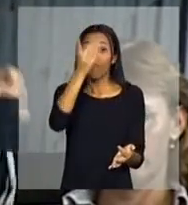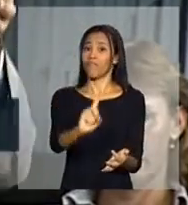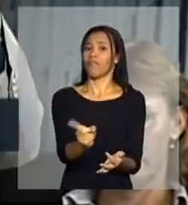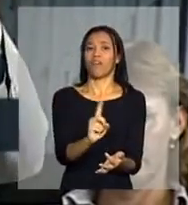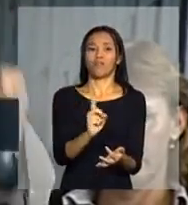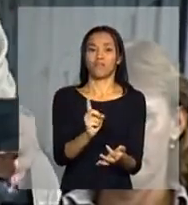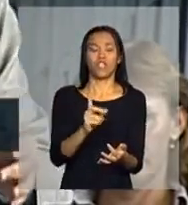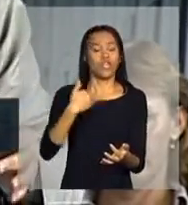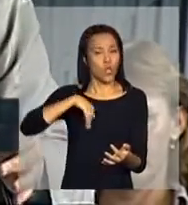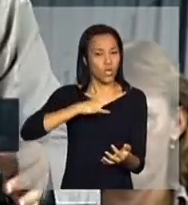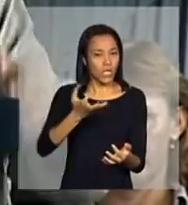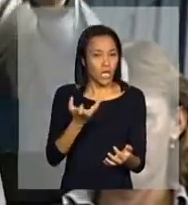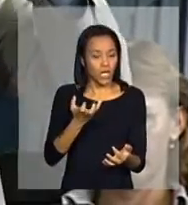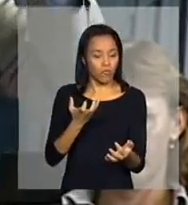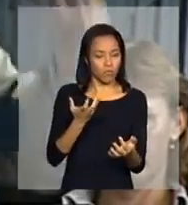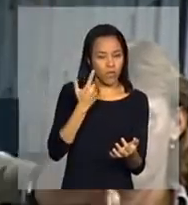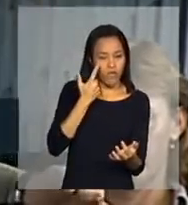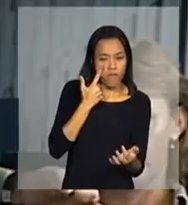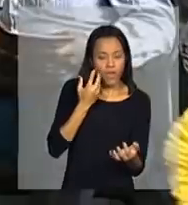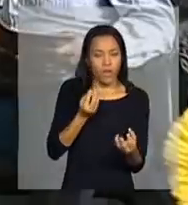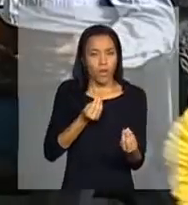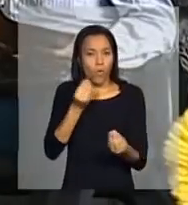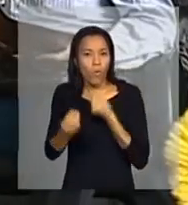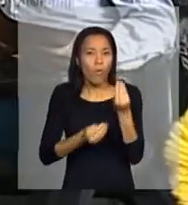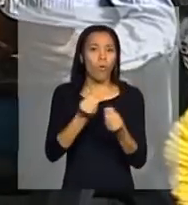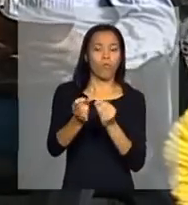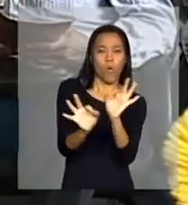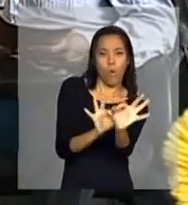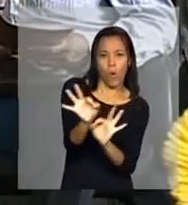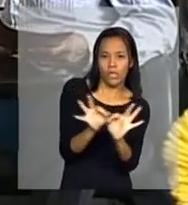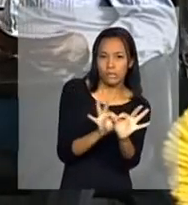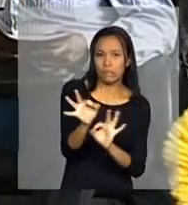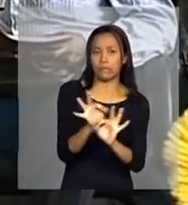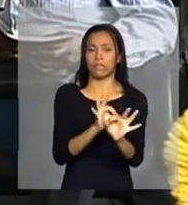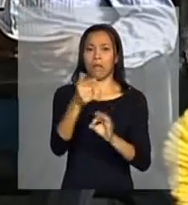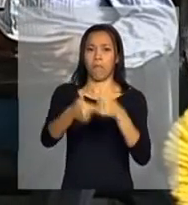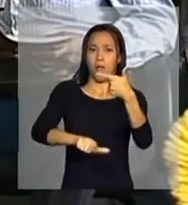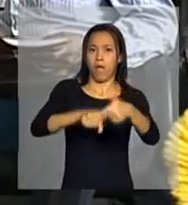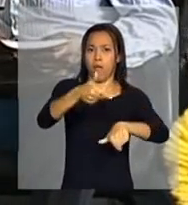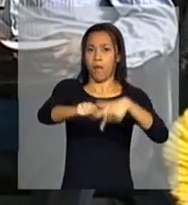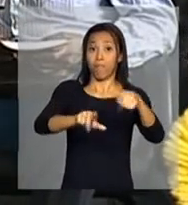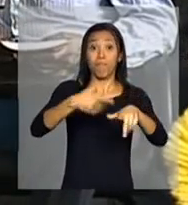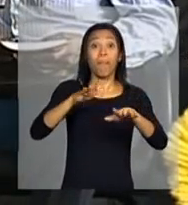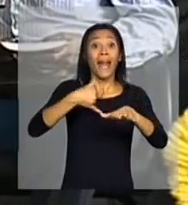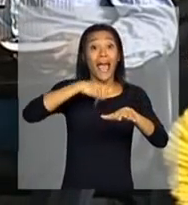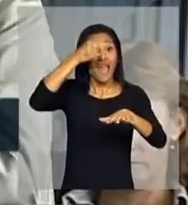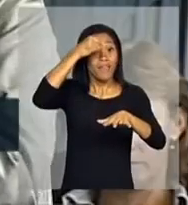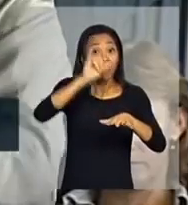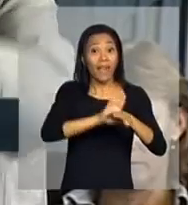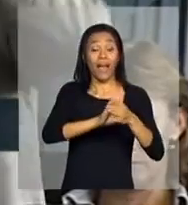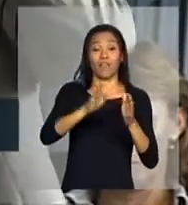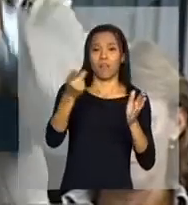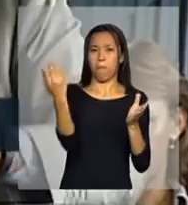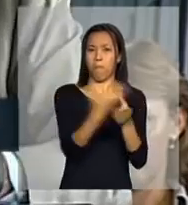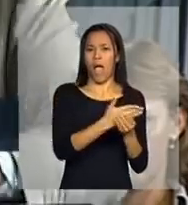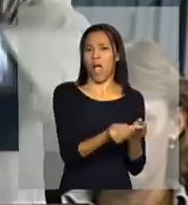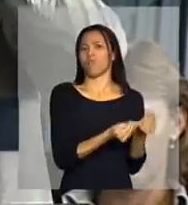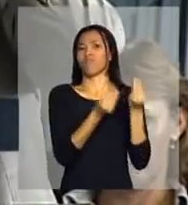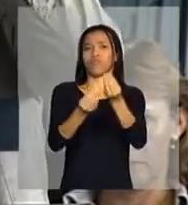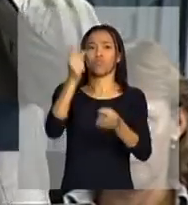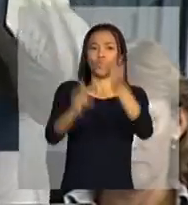queremos aperfeiçoá-lo, aperfeiçoá-lo normativamente, aperfeiçoá-lo estruturalmente, para que possamos evitar a judicialização que